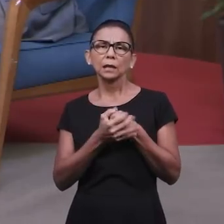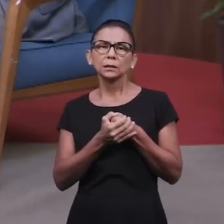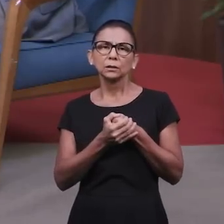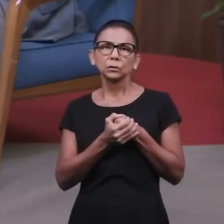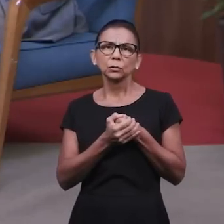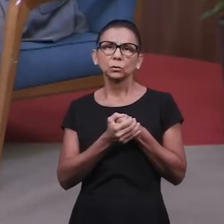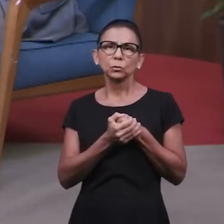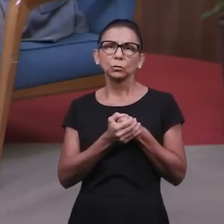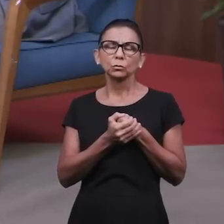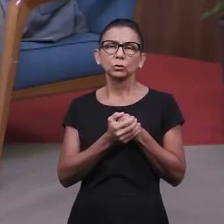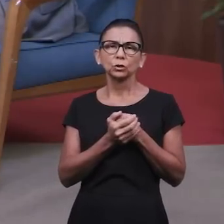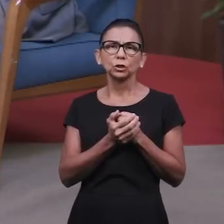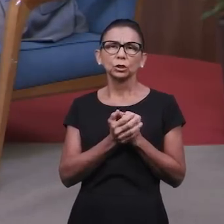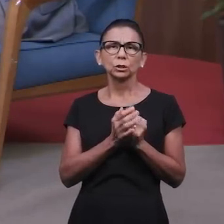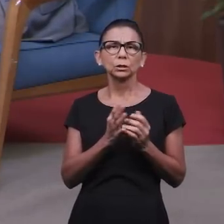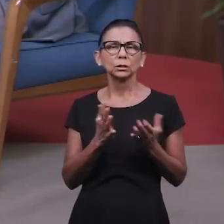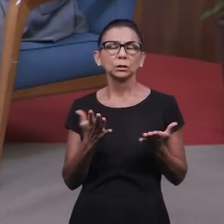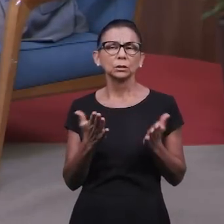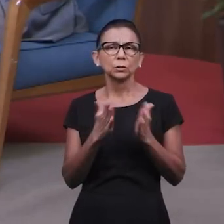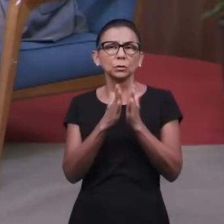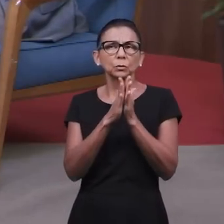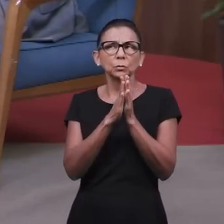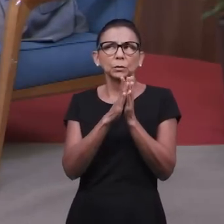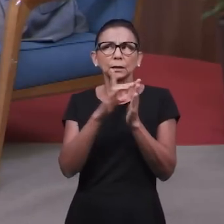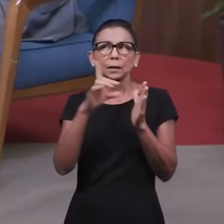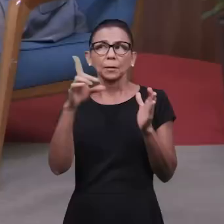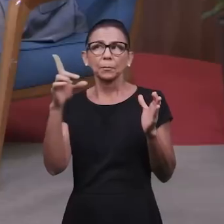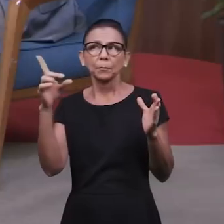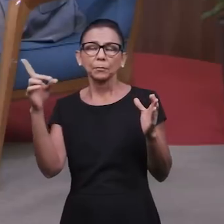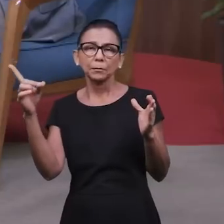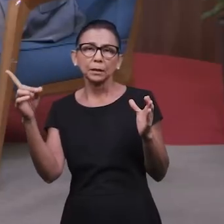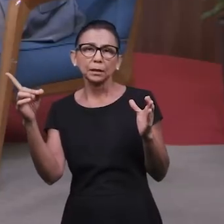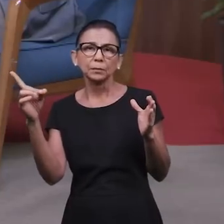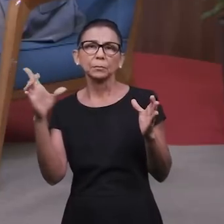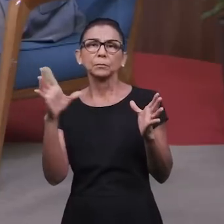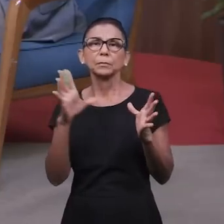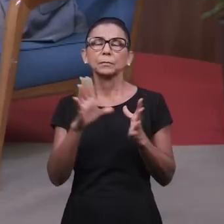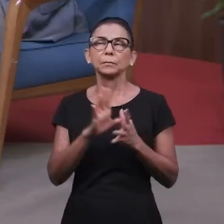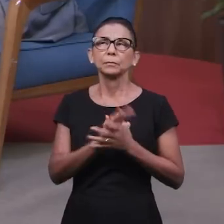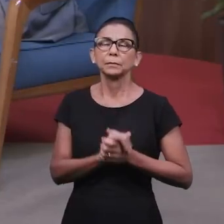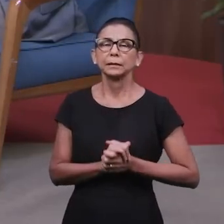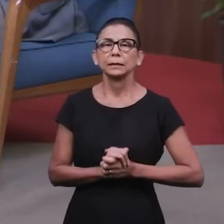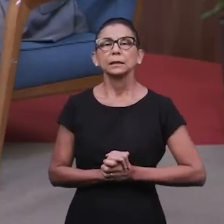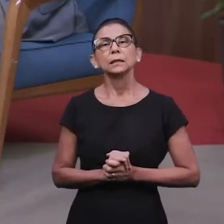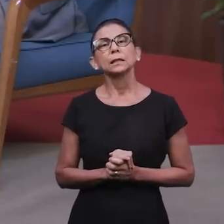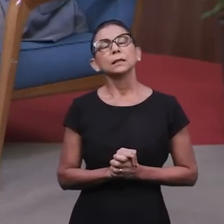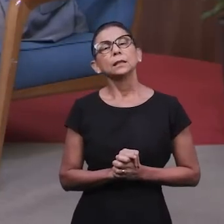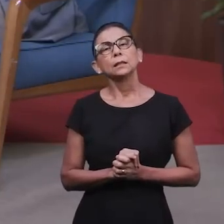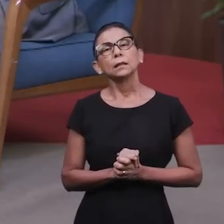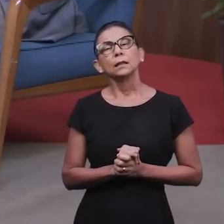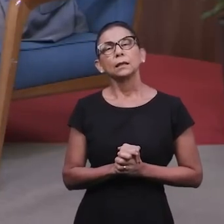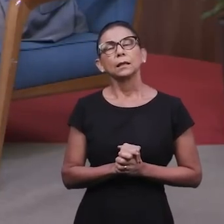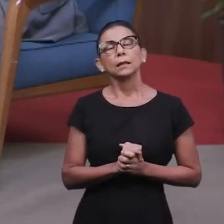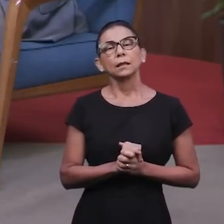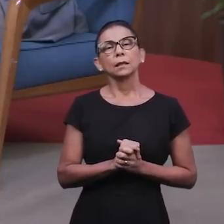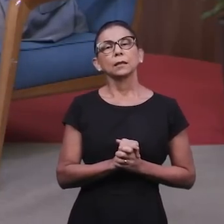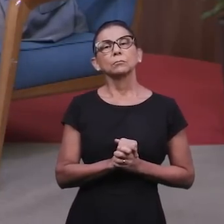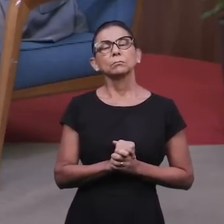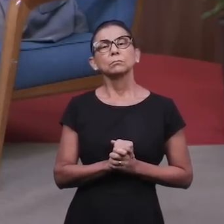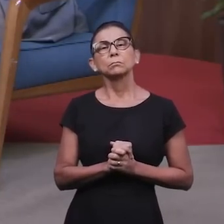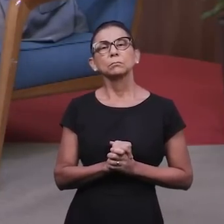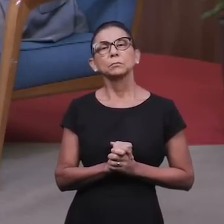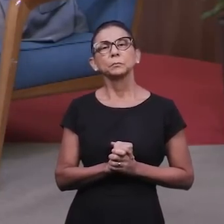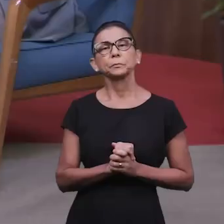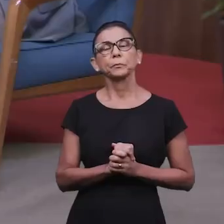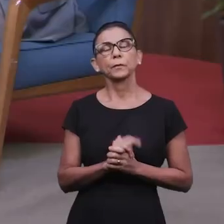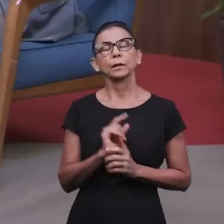está por baixo, mas por baixo dando sustentação, né? Algo que vem e que liga